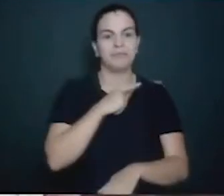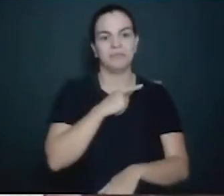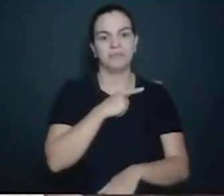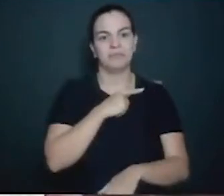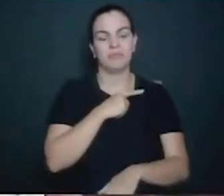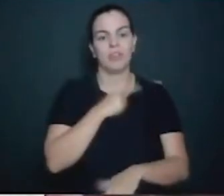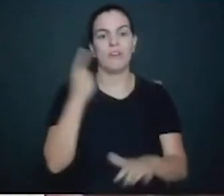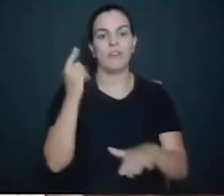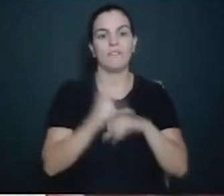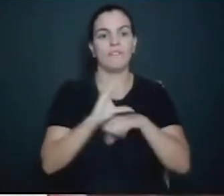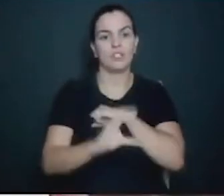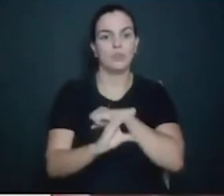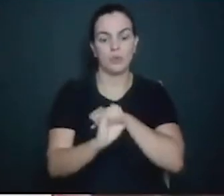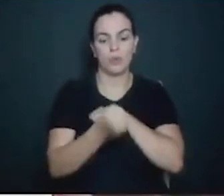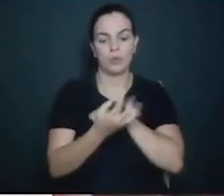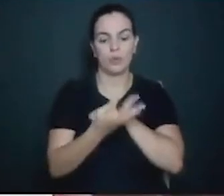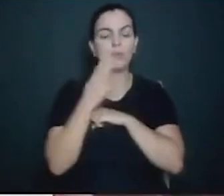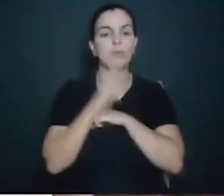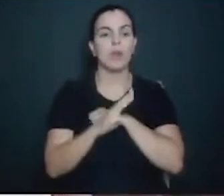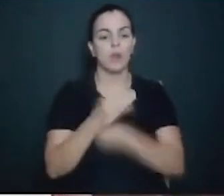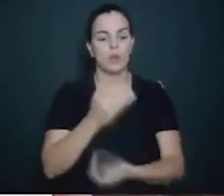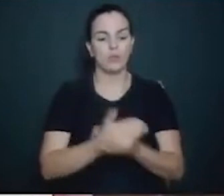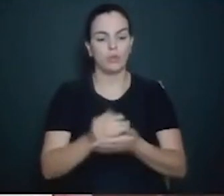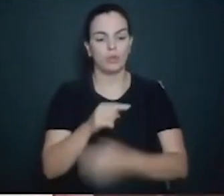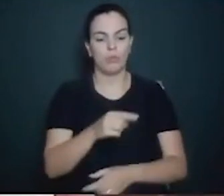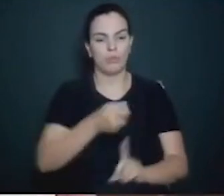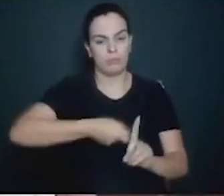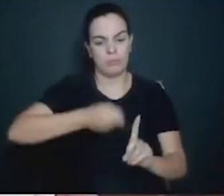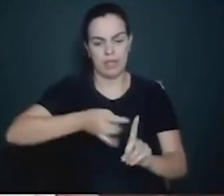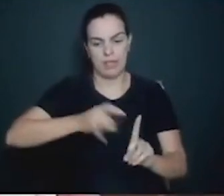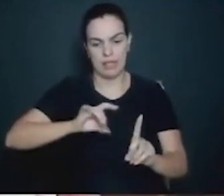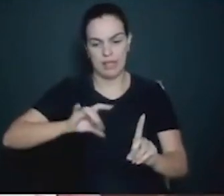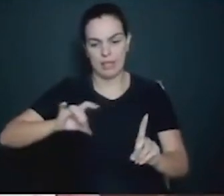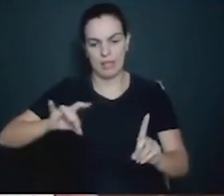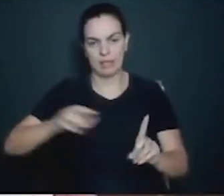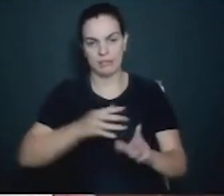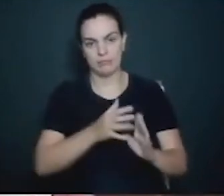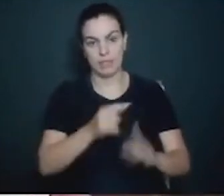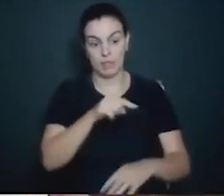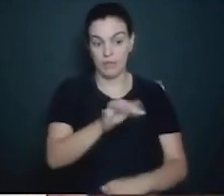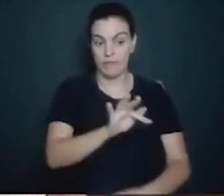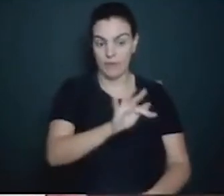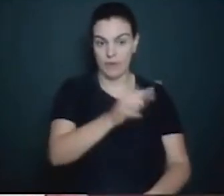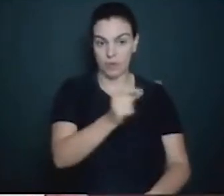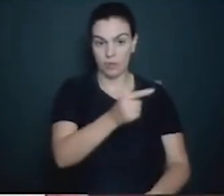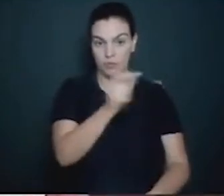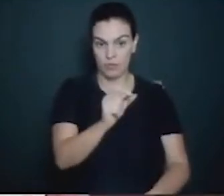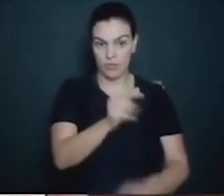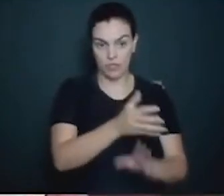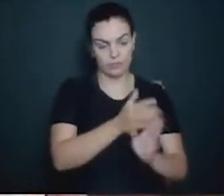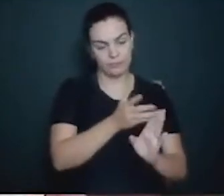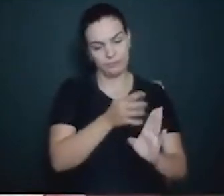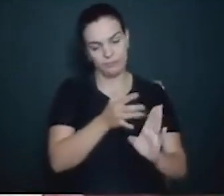84 milhões. Passam-se os meses, isto, senhoras, em fevereiro de 2020, passam-se os meses